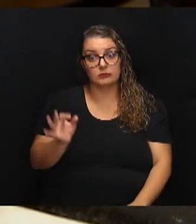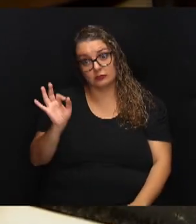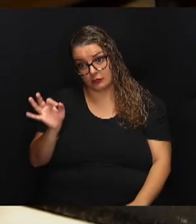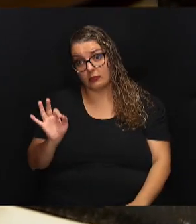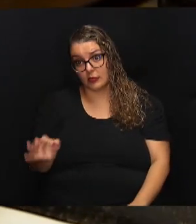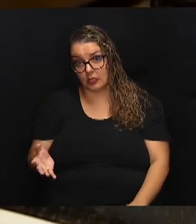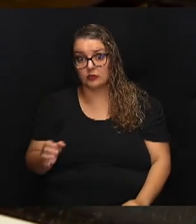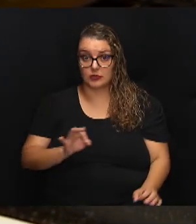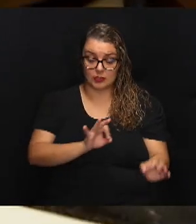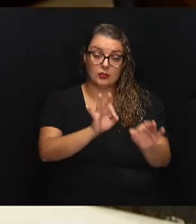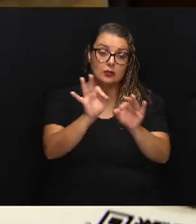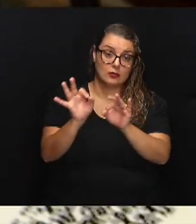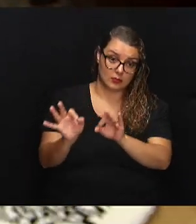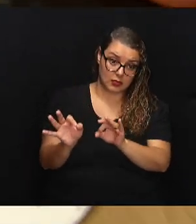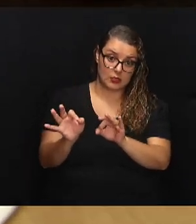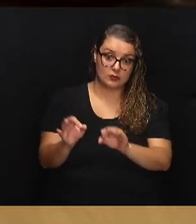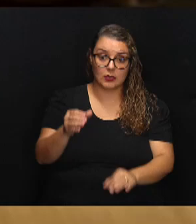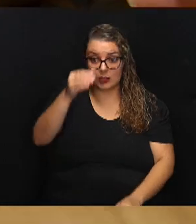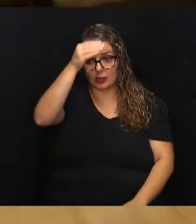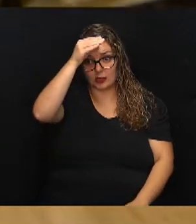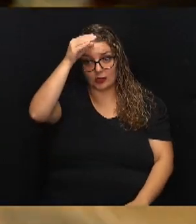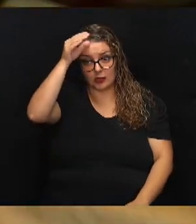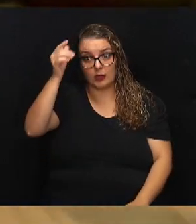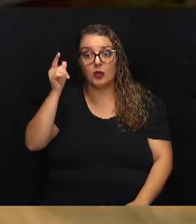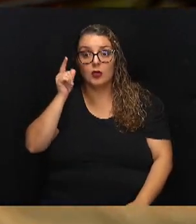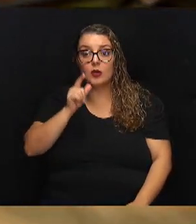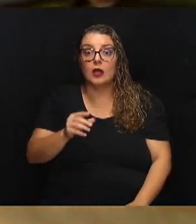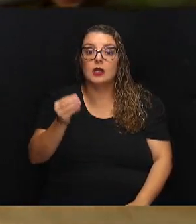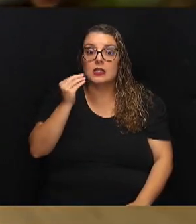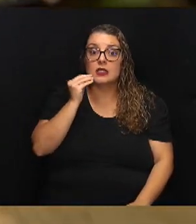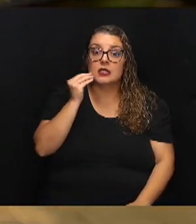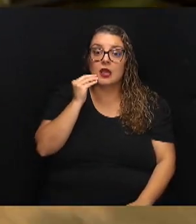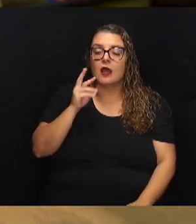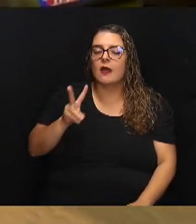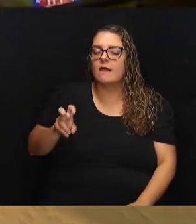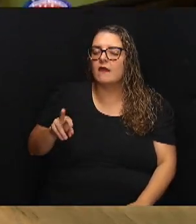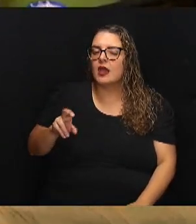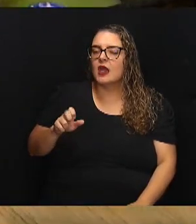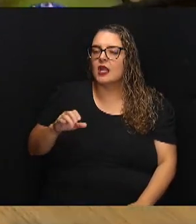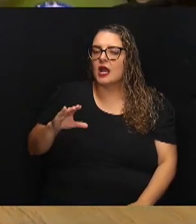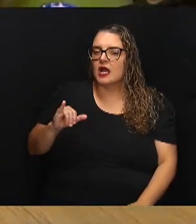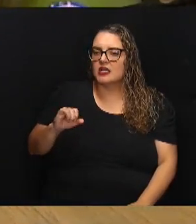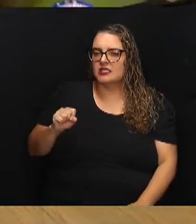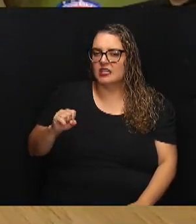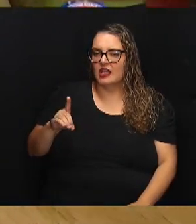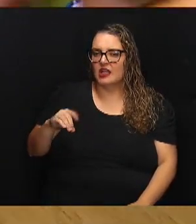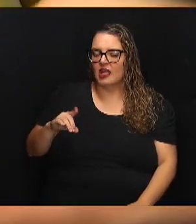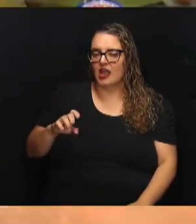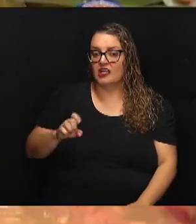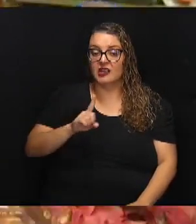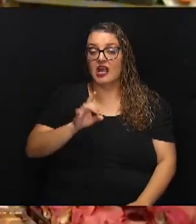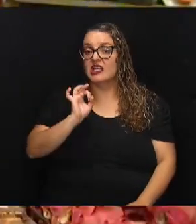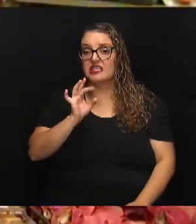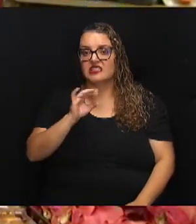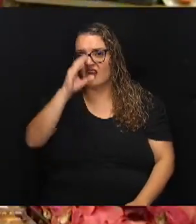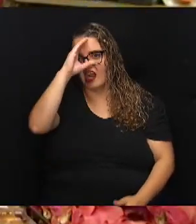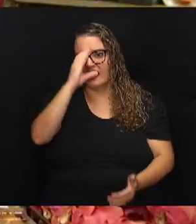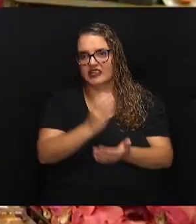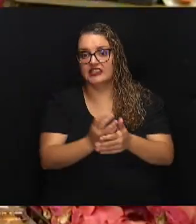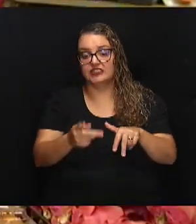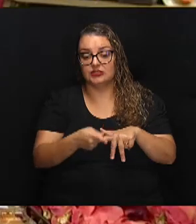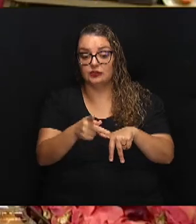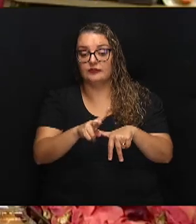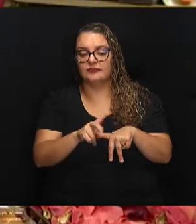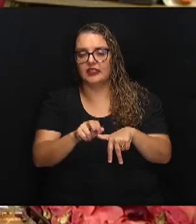de acompanhamento, e o cliente ele consegue atestar essa veracidade. Não é só confiar na palavra do varejista, seja ele quem for,